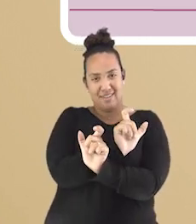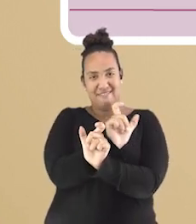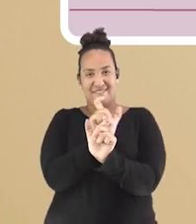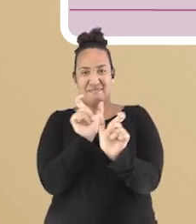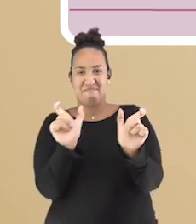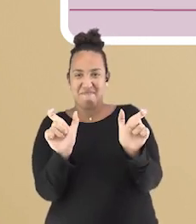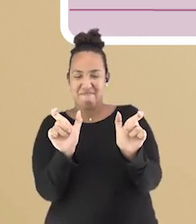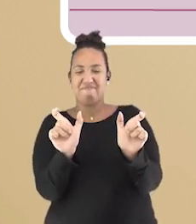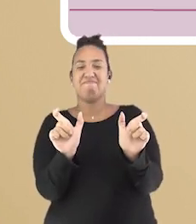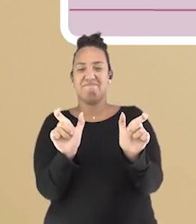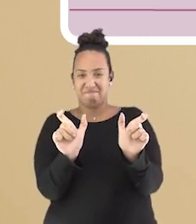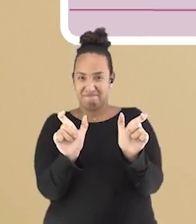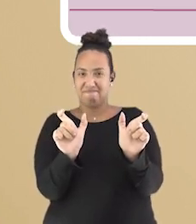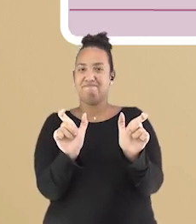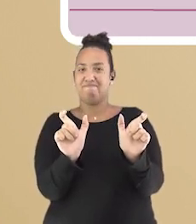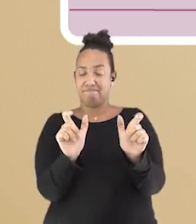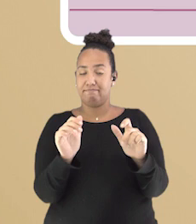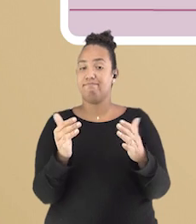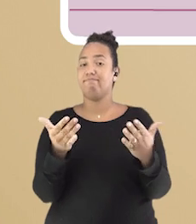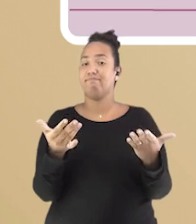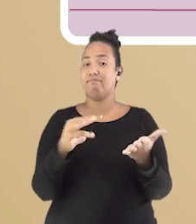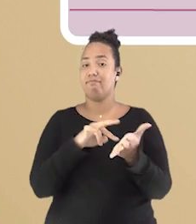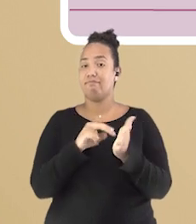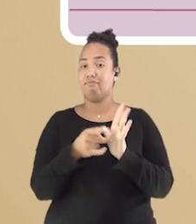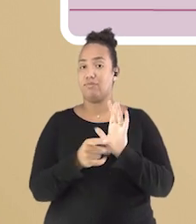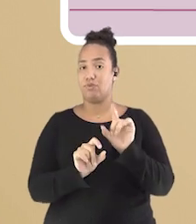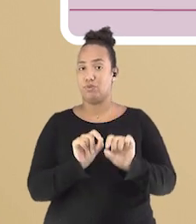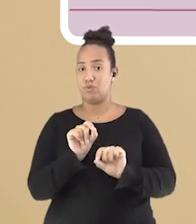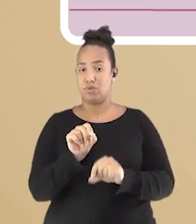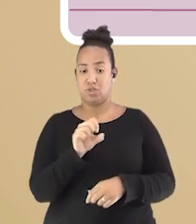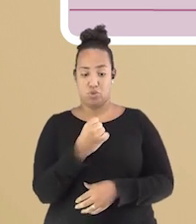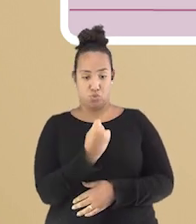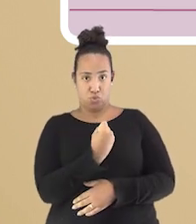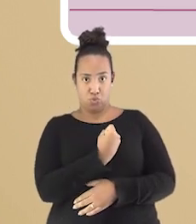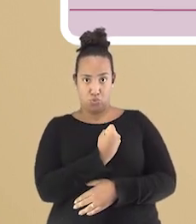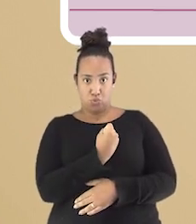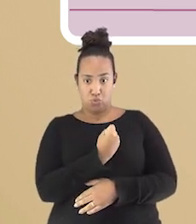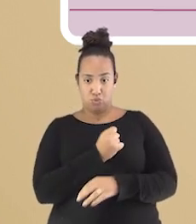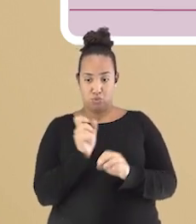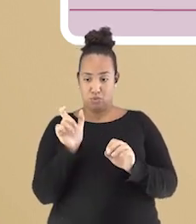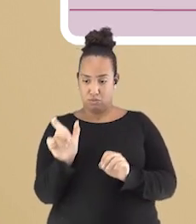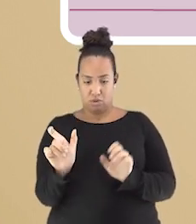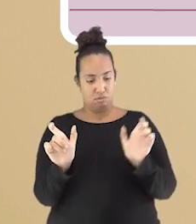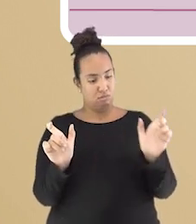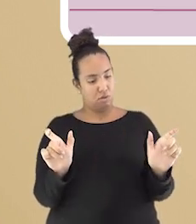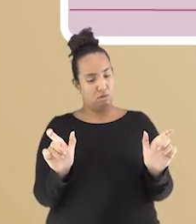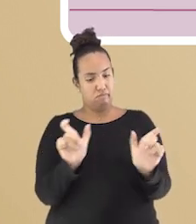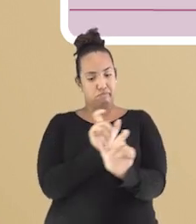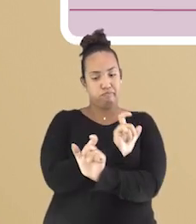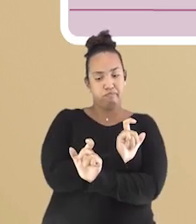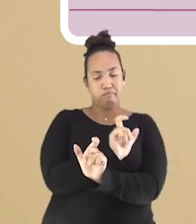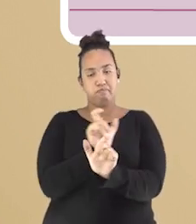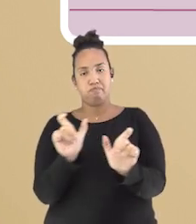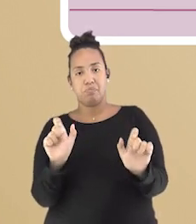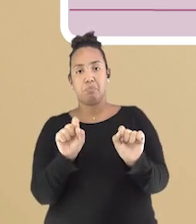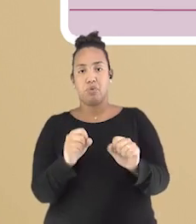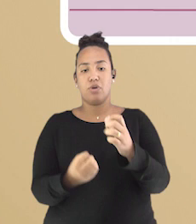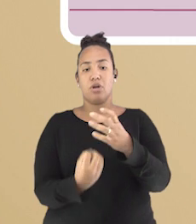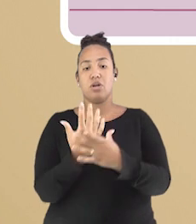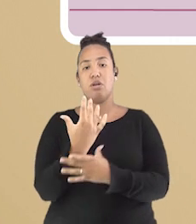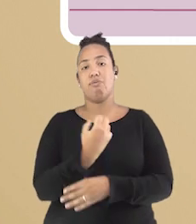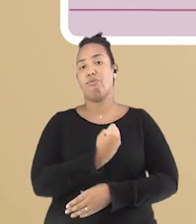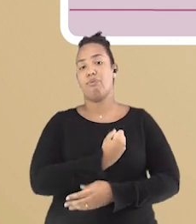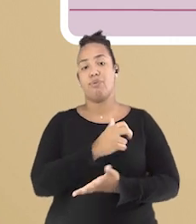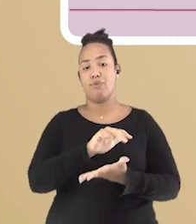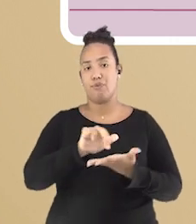Então, mudando as ordens dos algarismos, conseguimos formar outro número diferente.